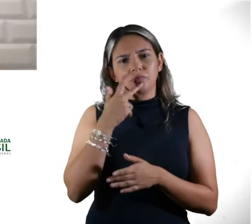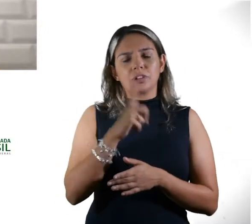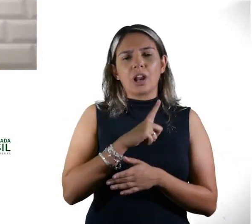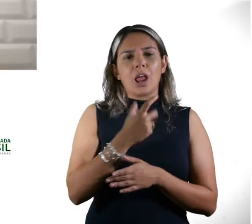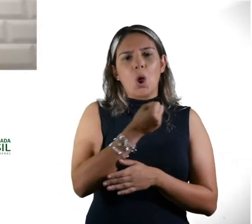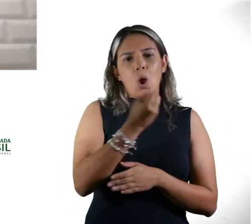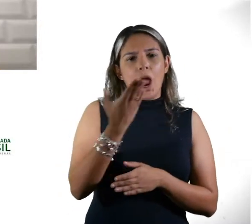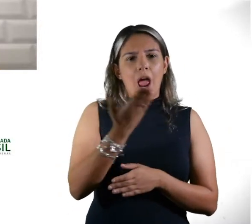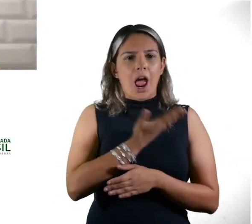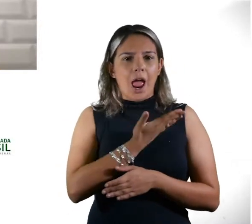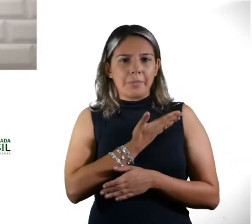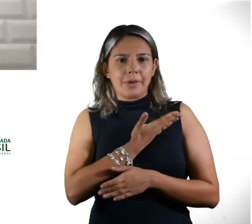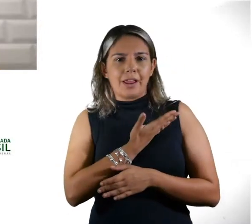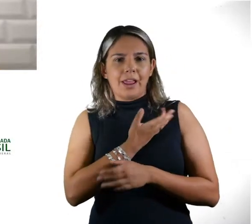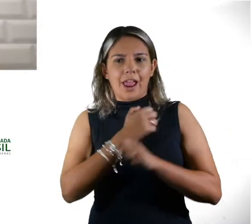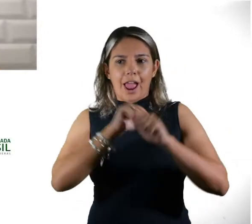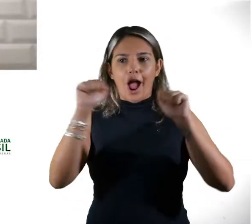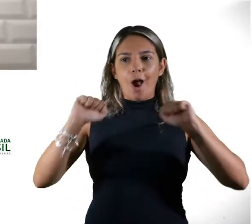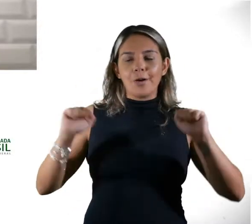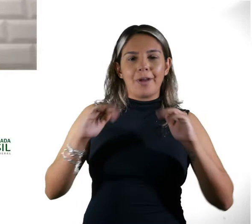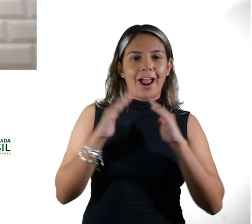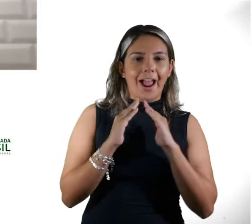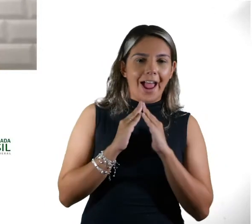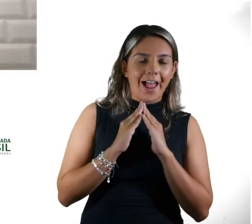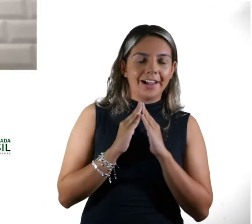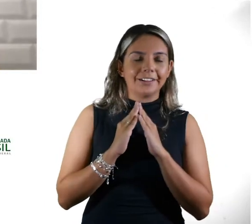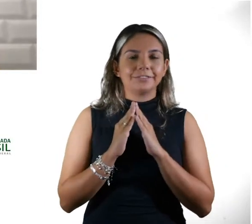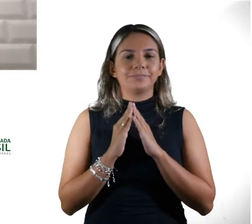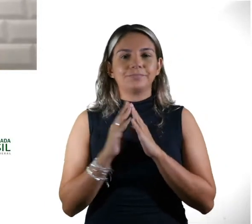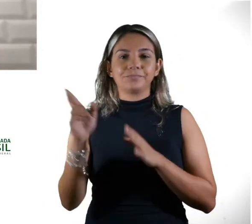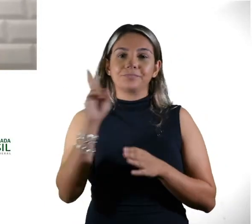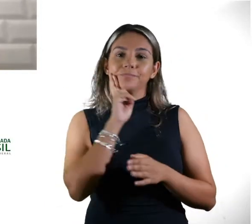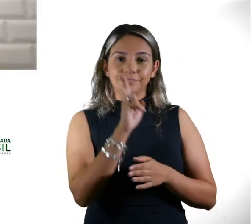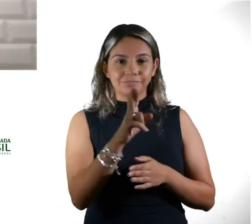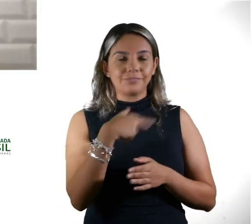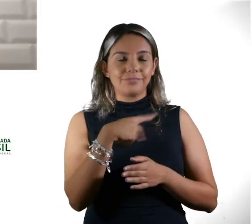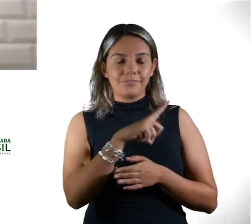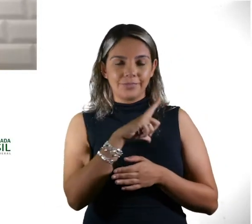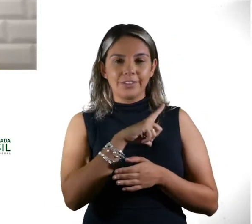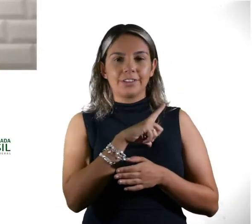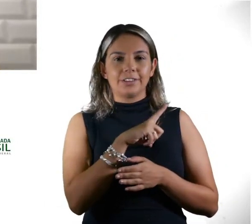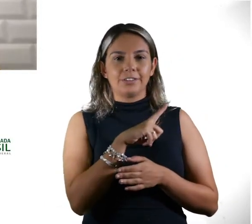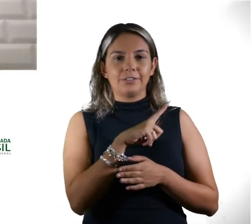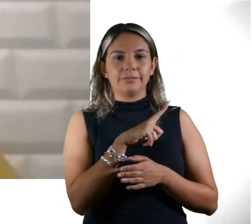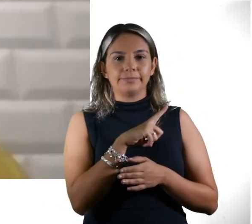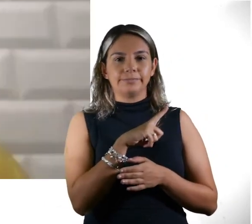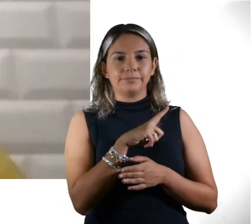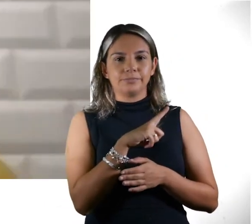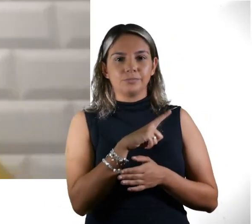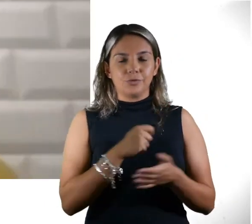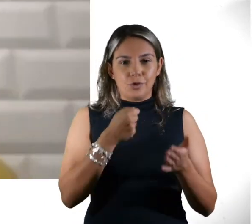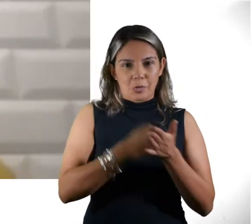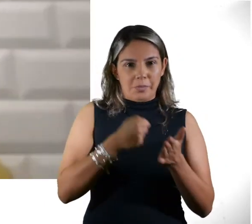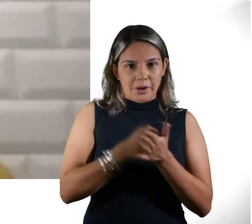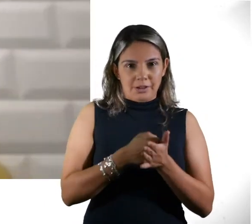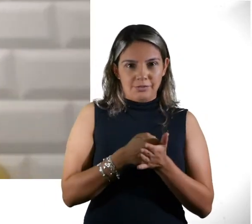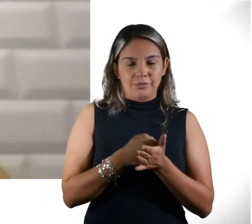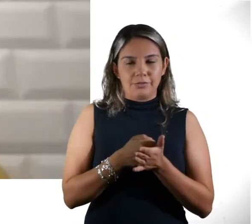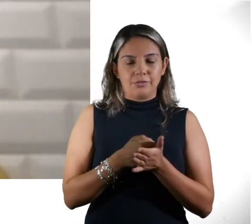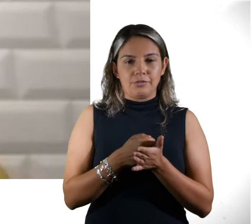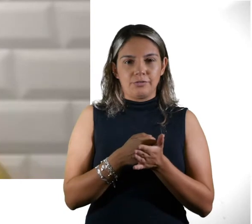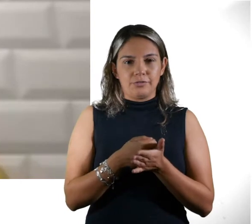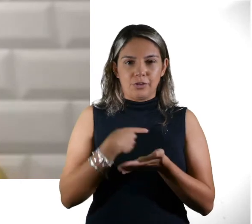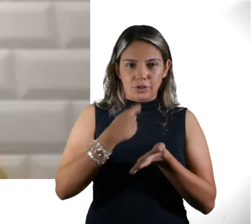ficam o dia inteiro arrumando casa, você sabe, né? Olha, eu tenho obrigações, não é?